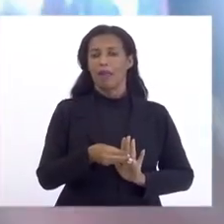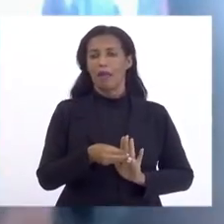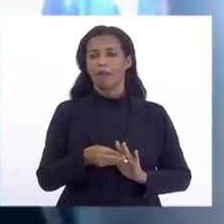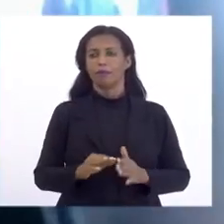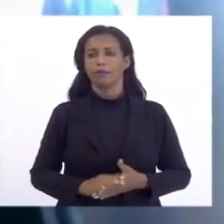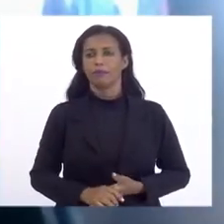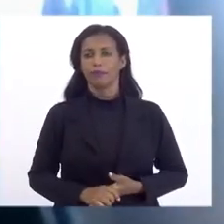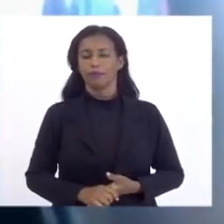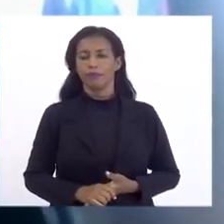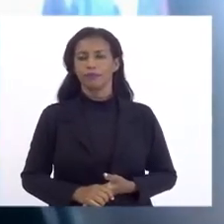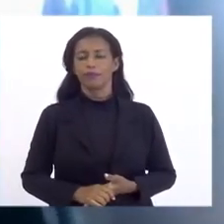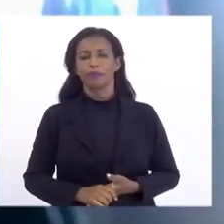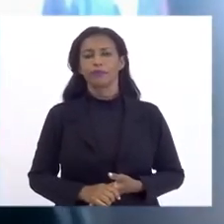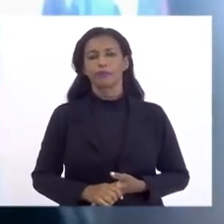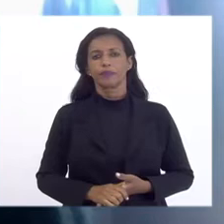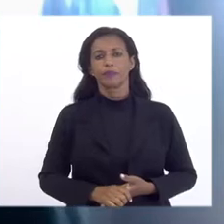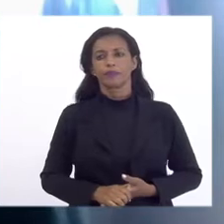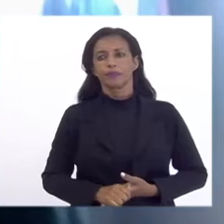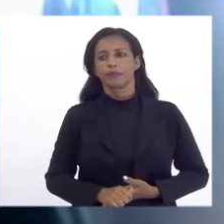linha autorizativa.